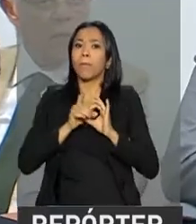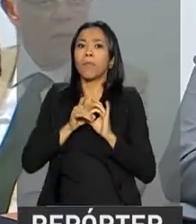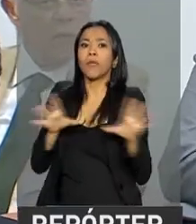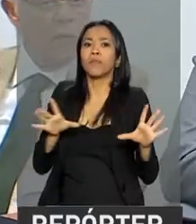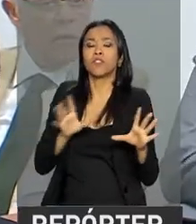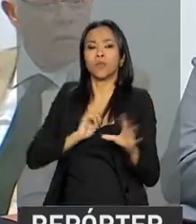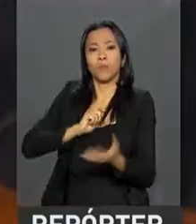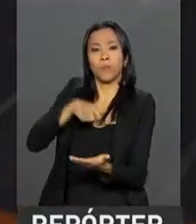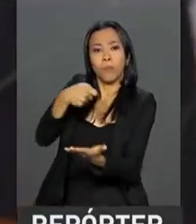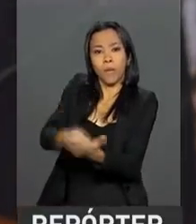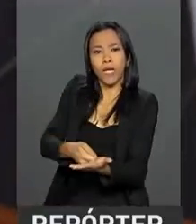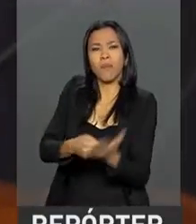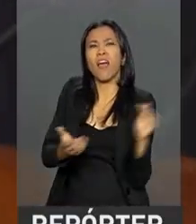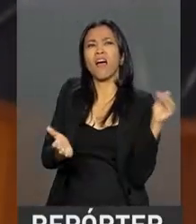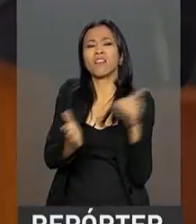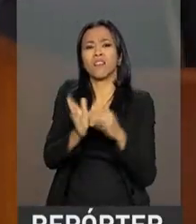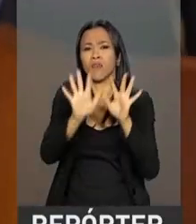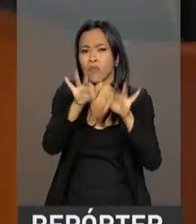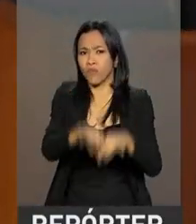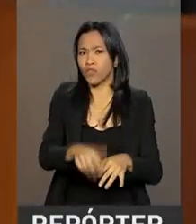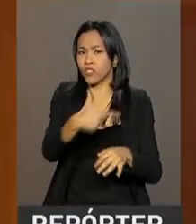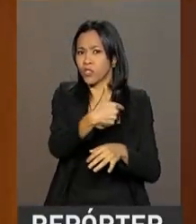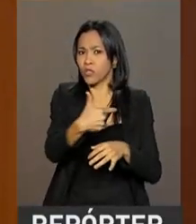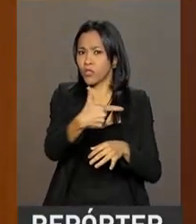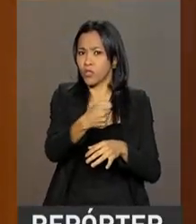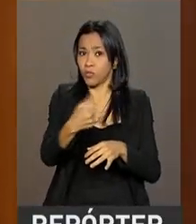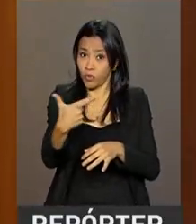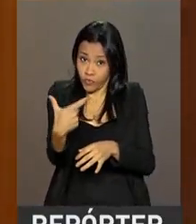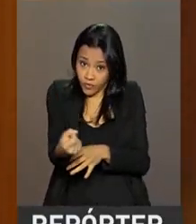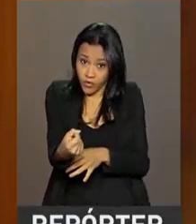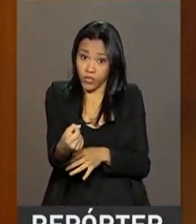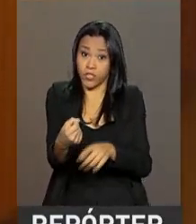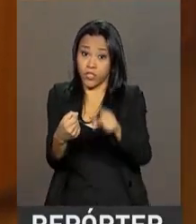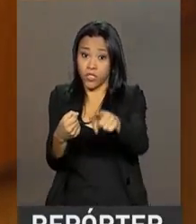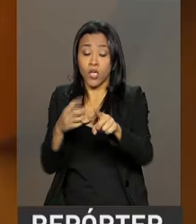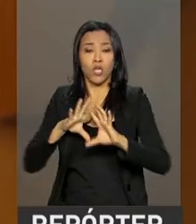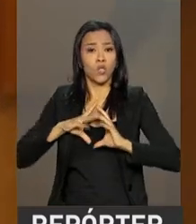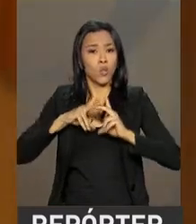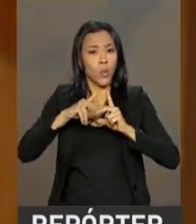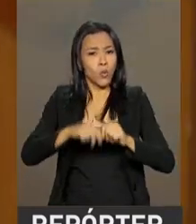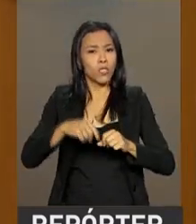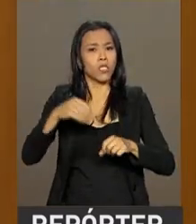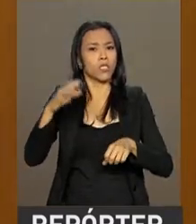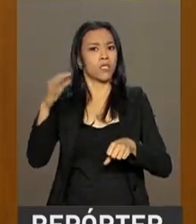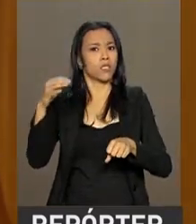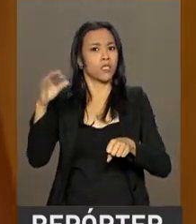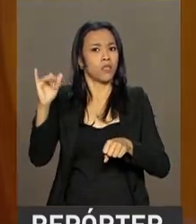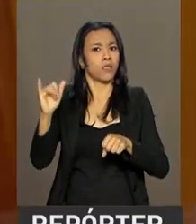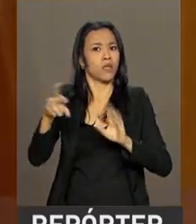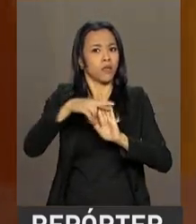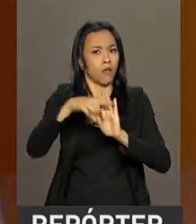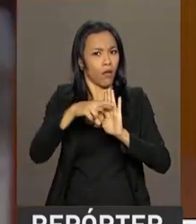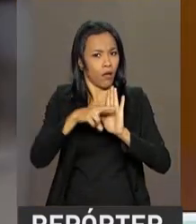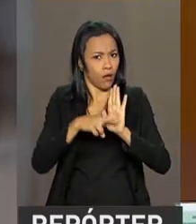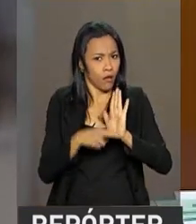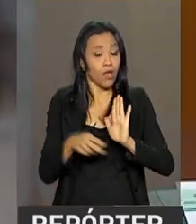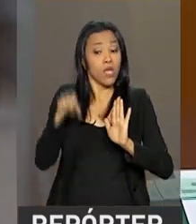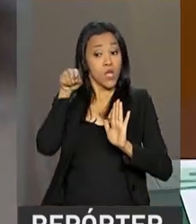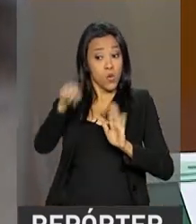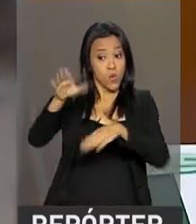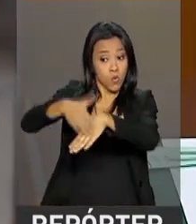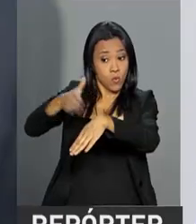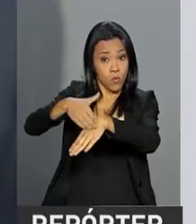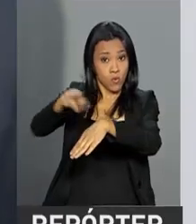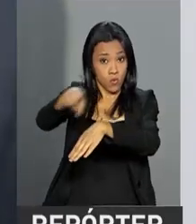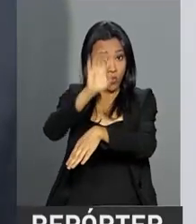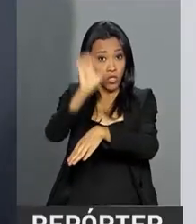estado com a união até o final de 2020 com todas as medidas previstas o ajuste fiscal que será feito pelo rio de